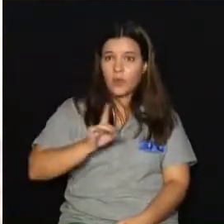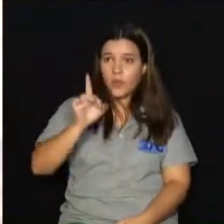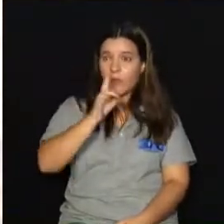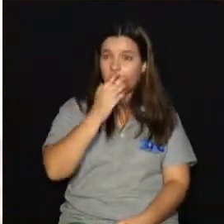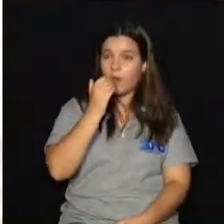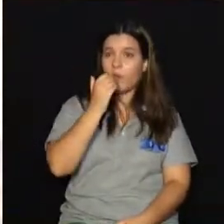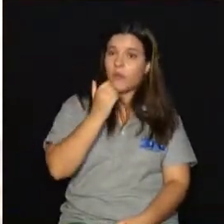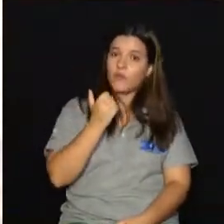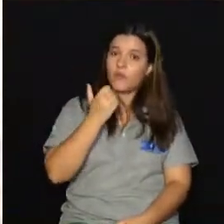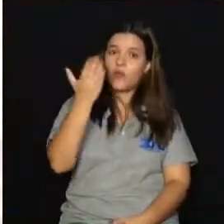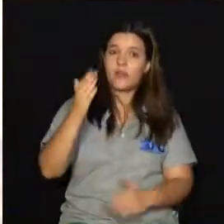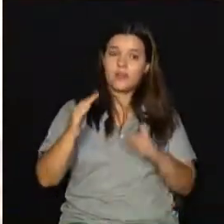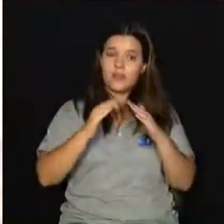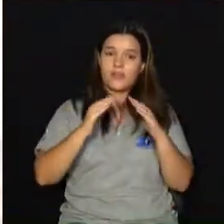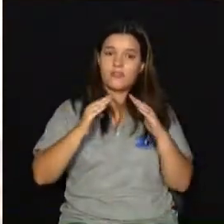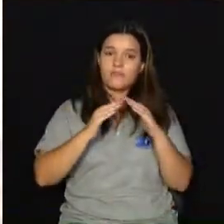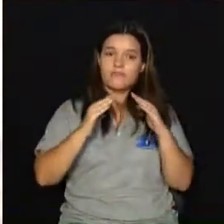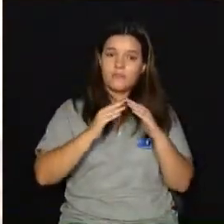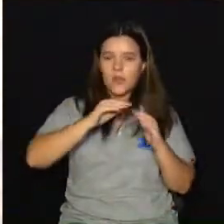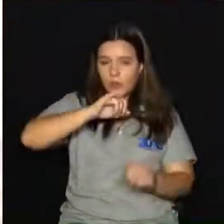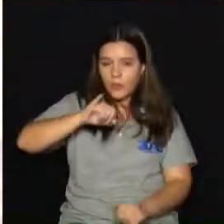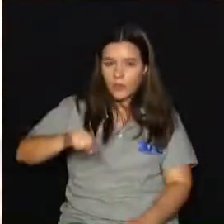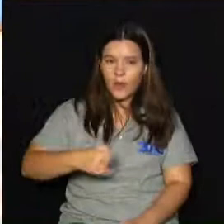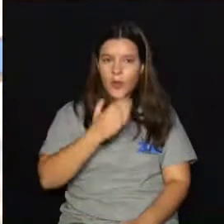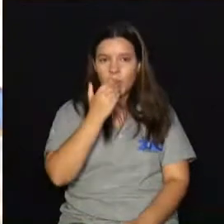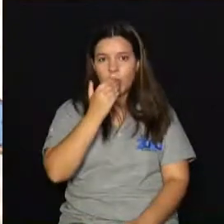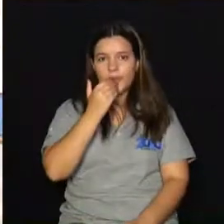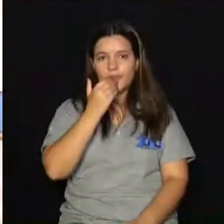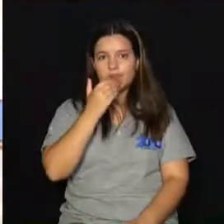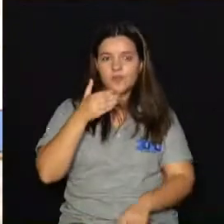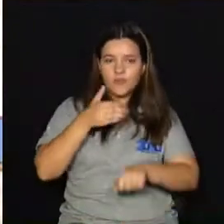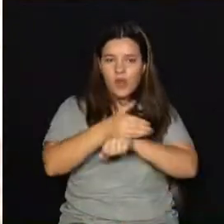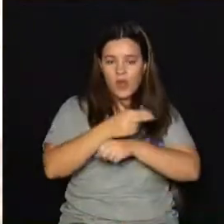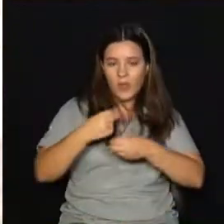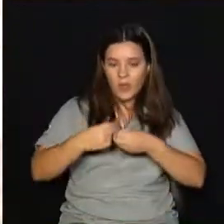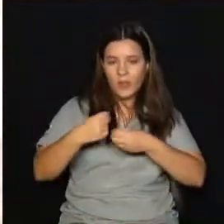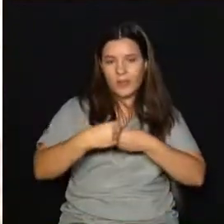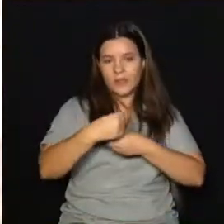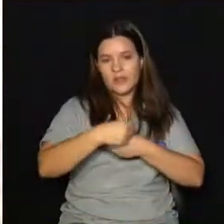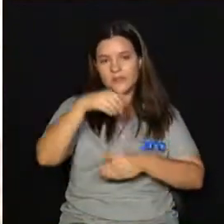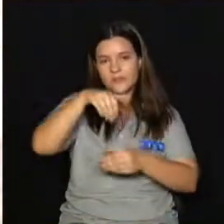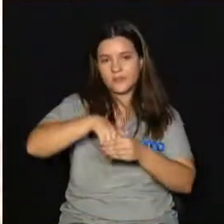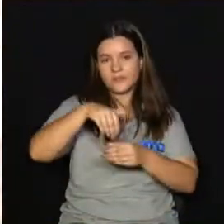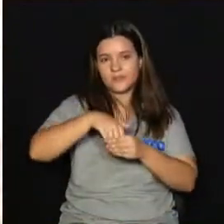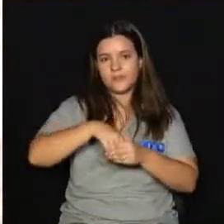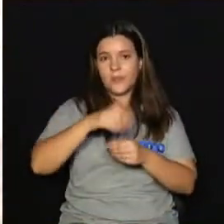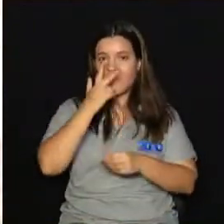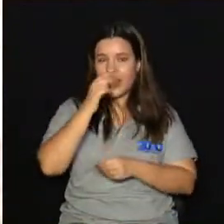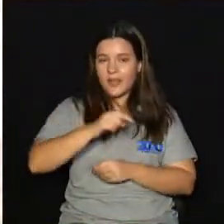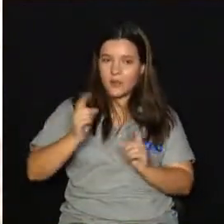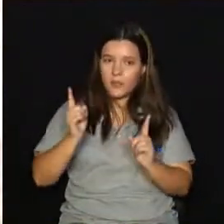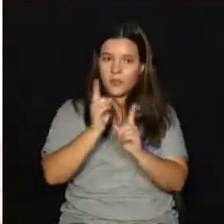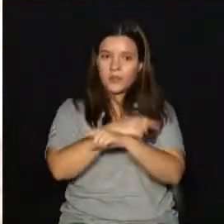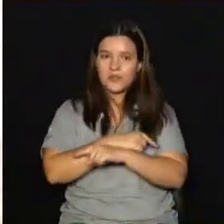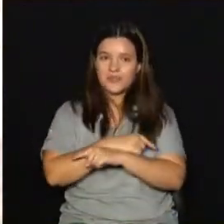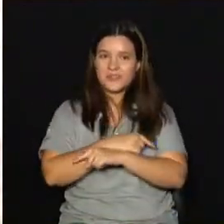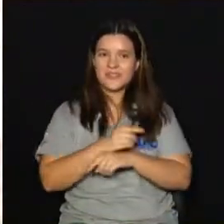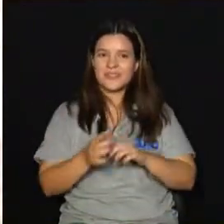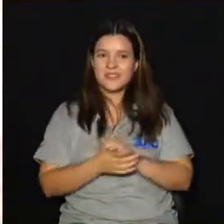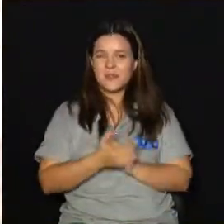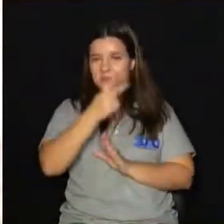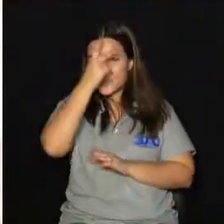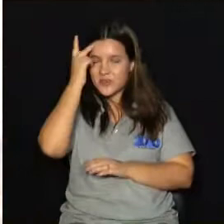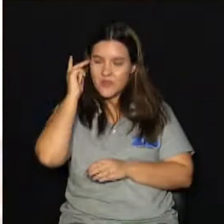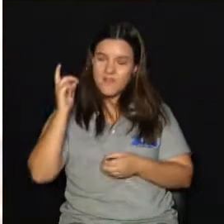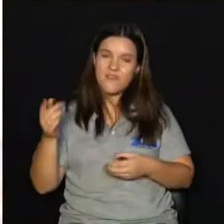casa, aproveitaram pós-almoço e foram até a Unicamp votar. Aqui é o processo contrário, parece que as pessoas